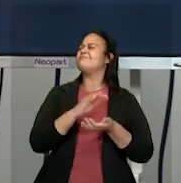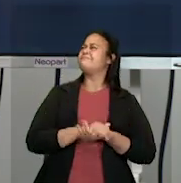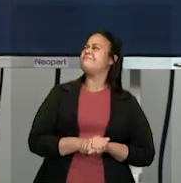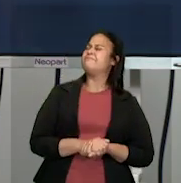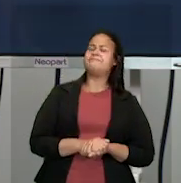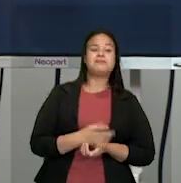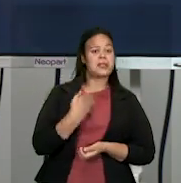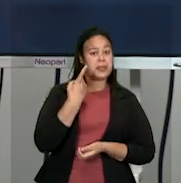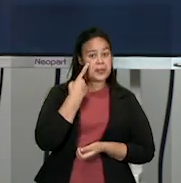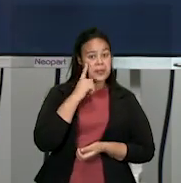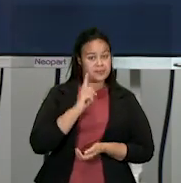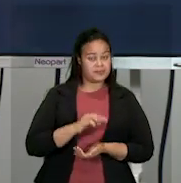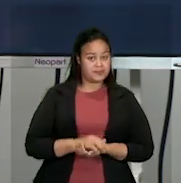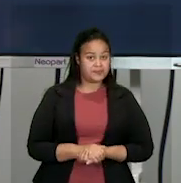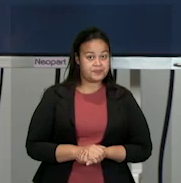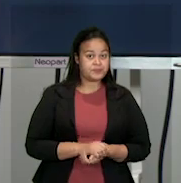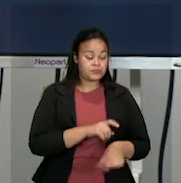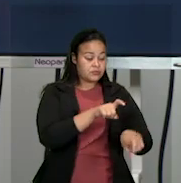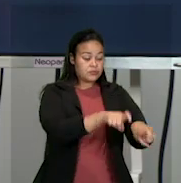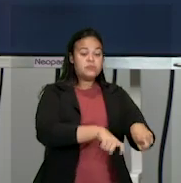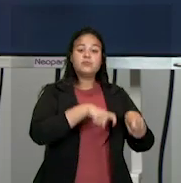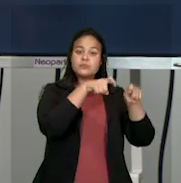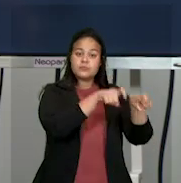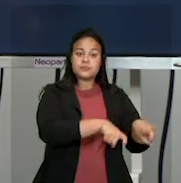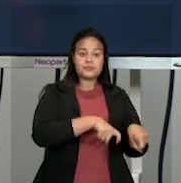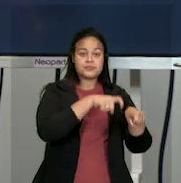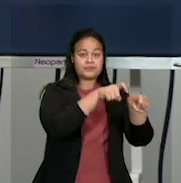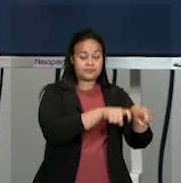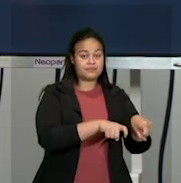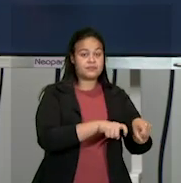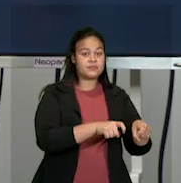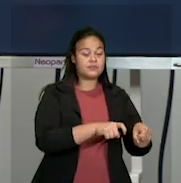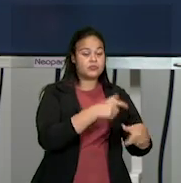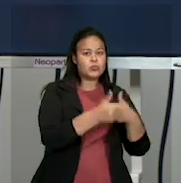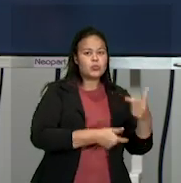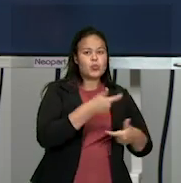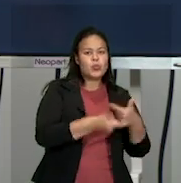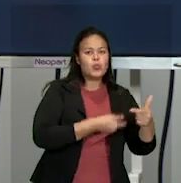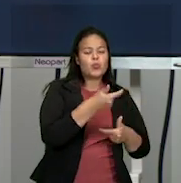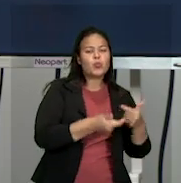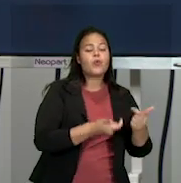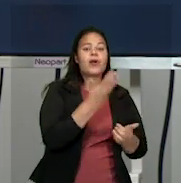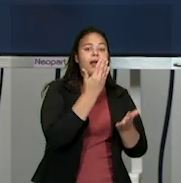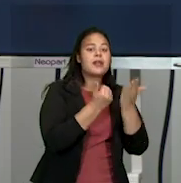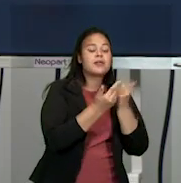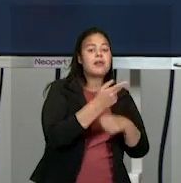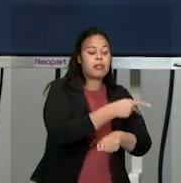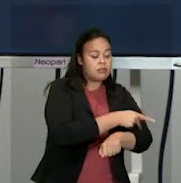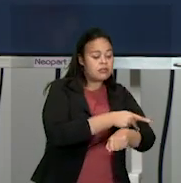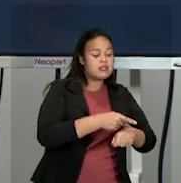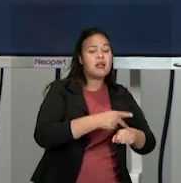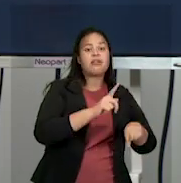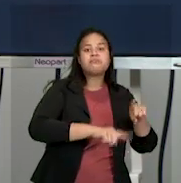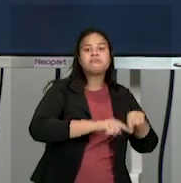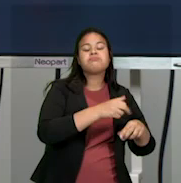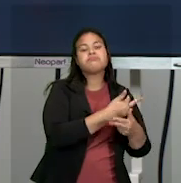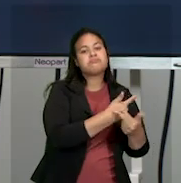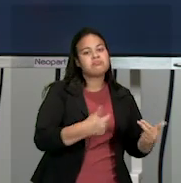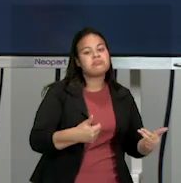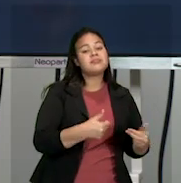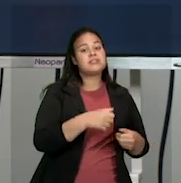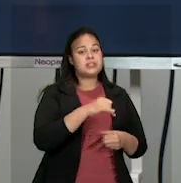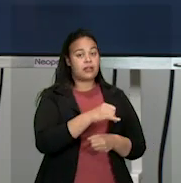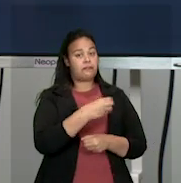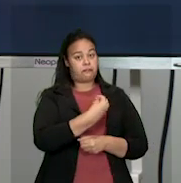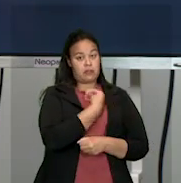só, o campo produz alimento e matéria-prima, tanto para quem vive no campo